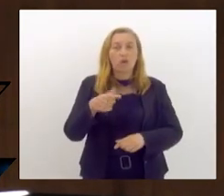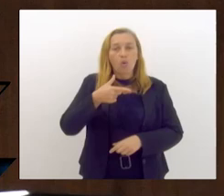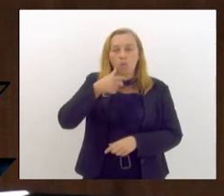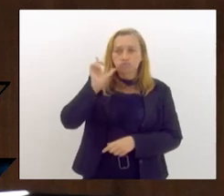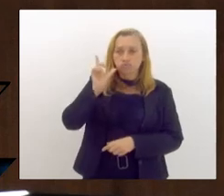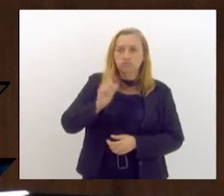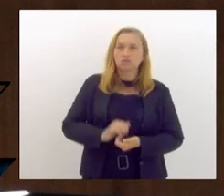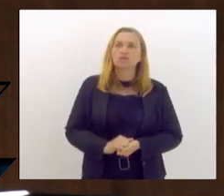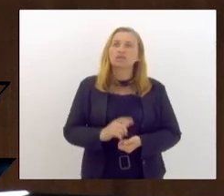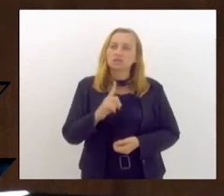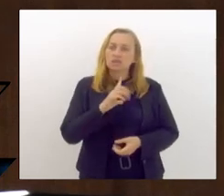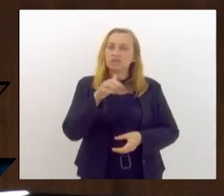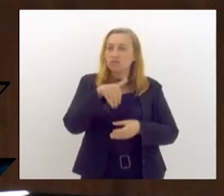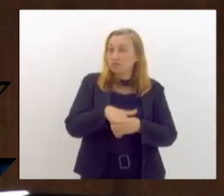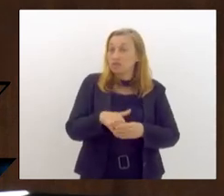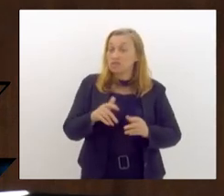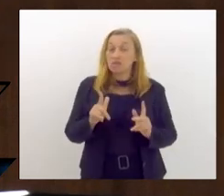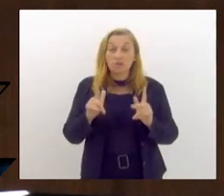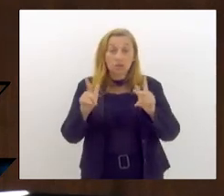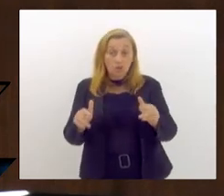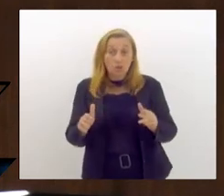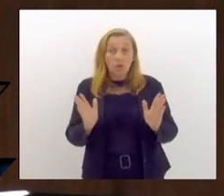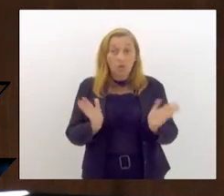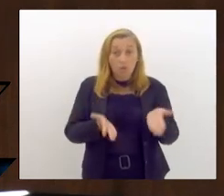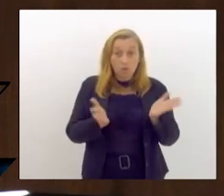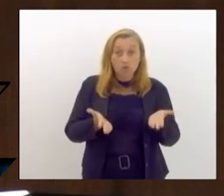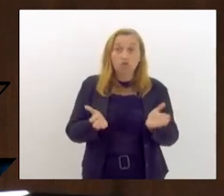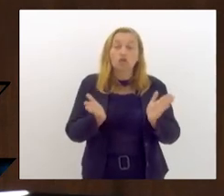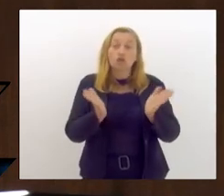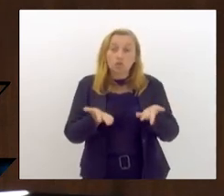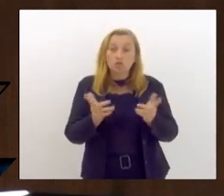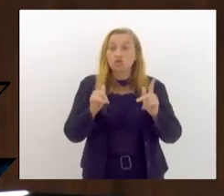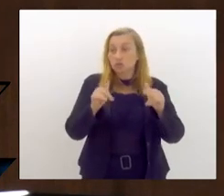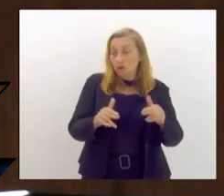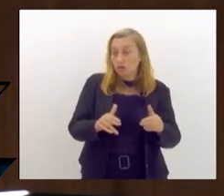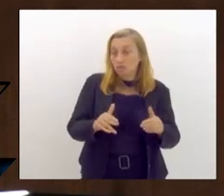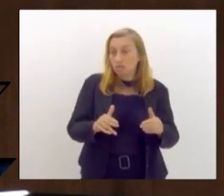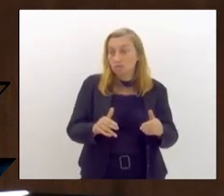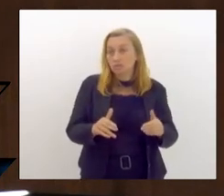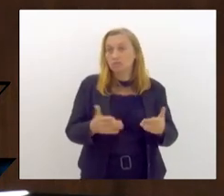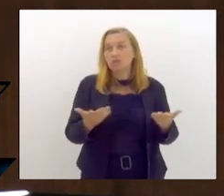ontem houve uma votação muito parecida como essa e hoje com o Emicida.